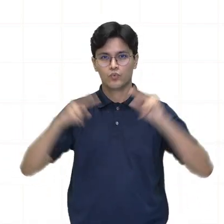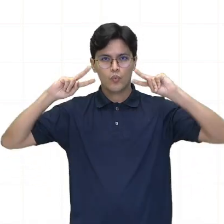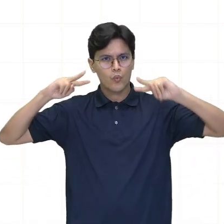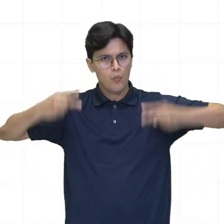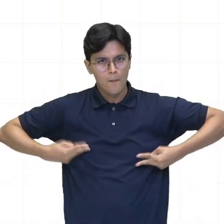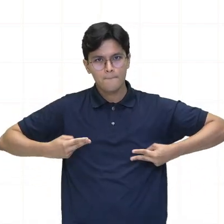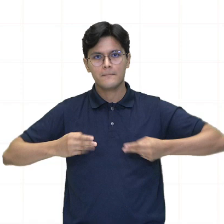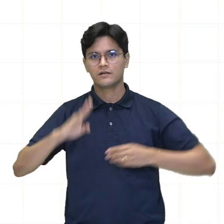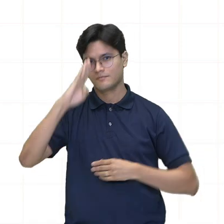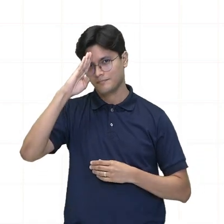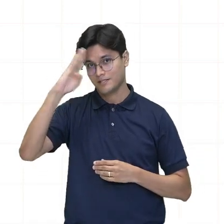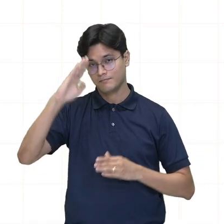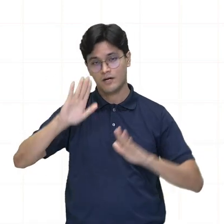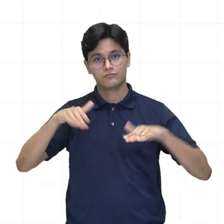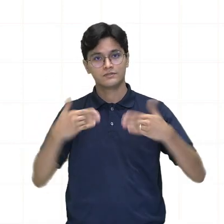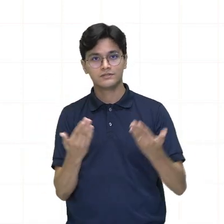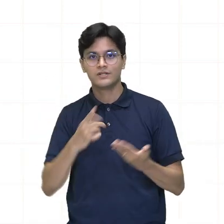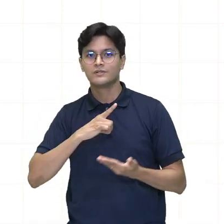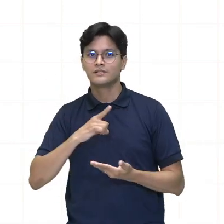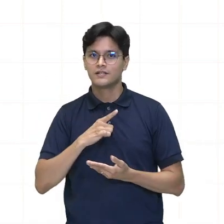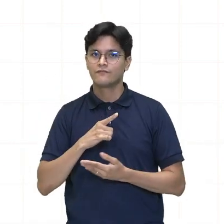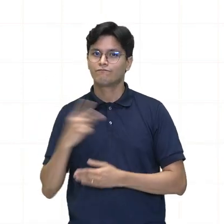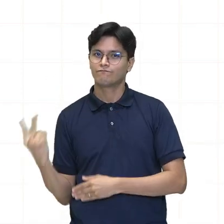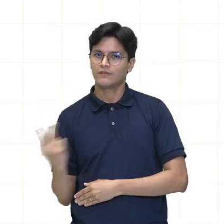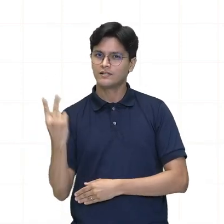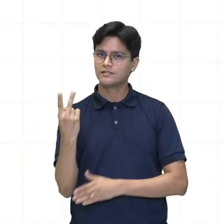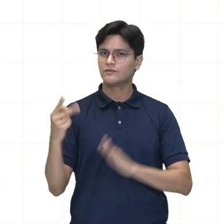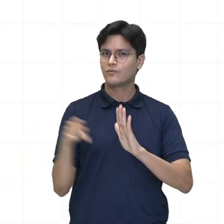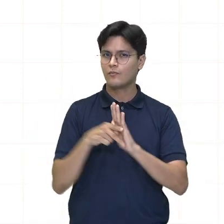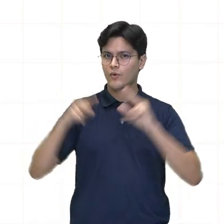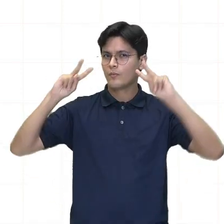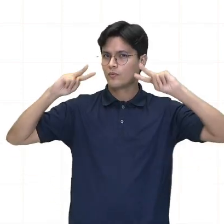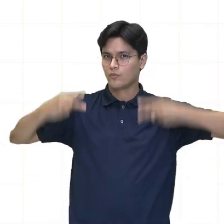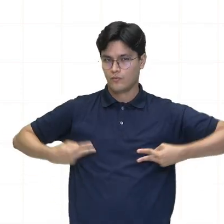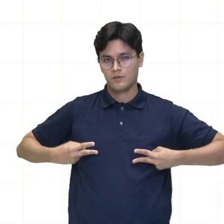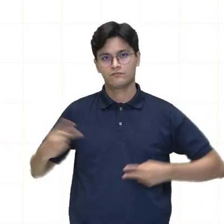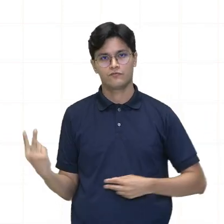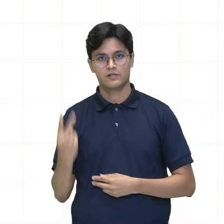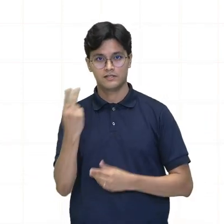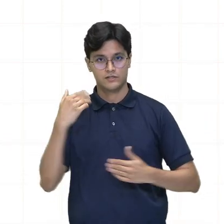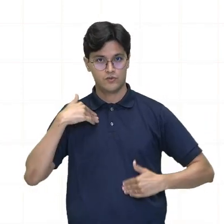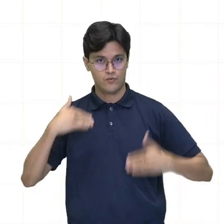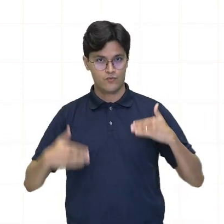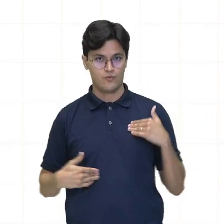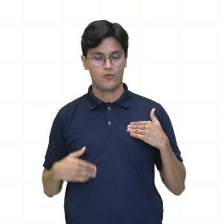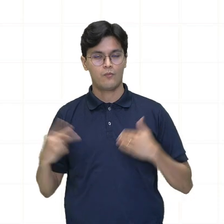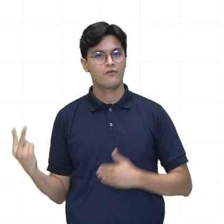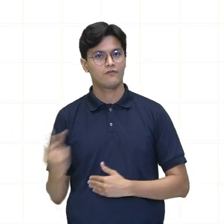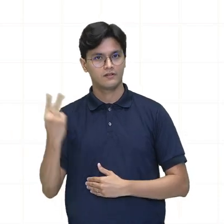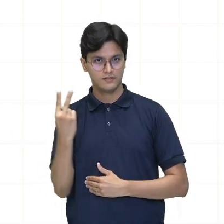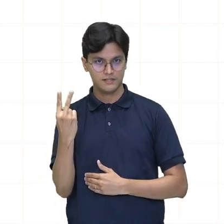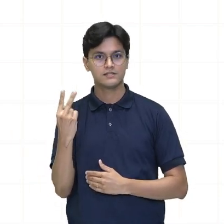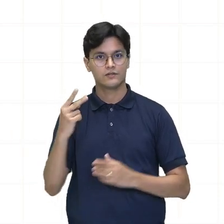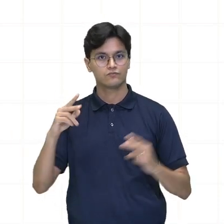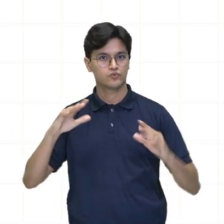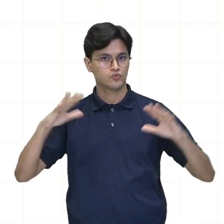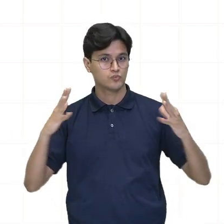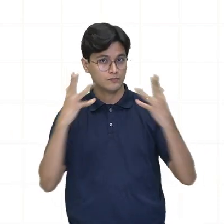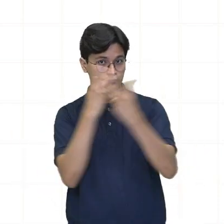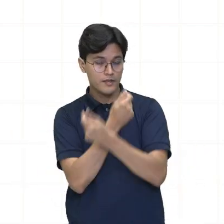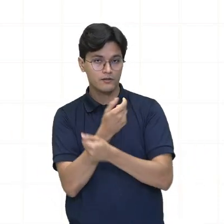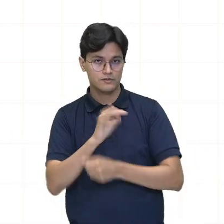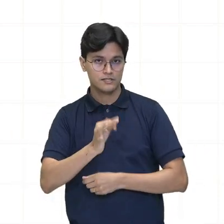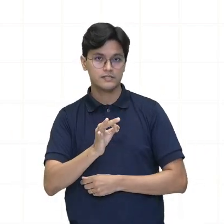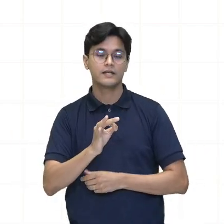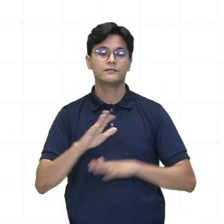a valorização do ser humano, a valorização do corpo, a valorização do belo. E essas características, elas